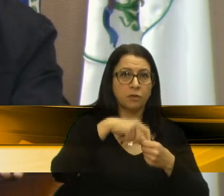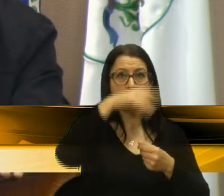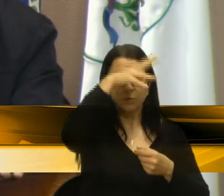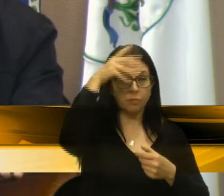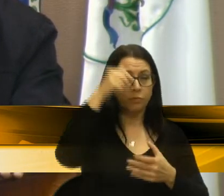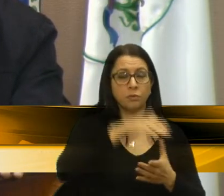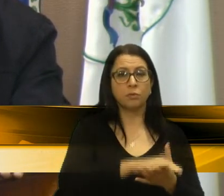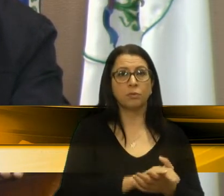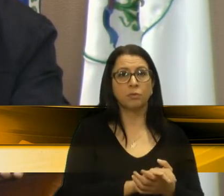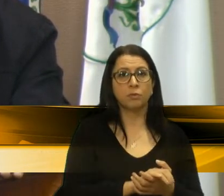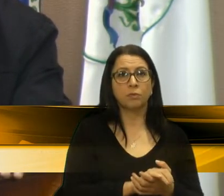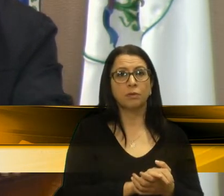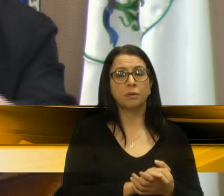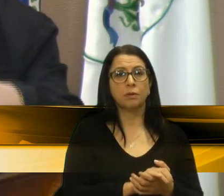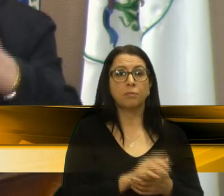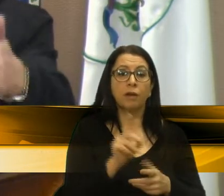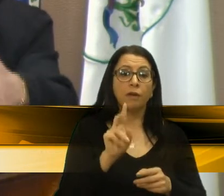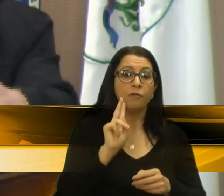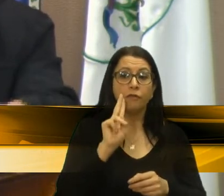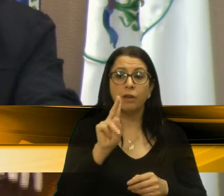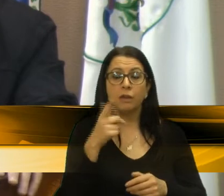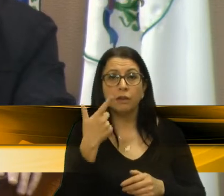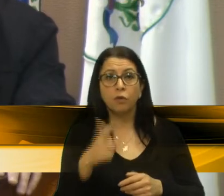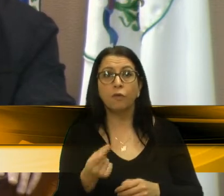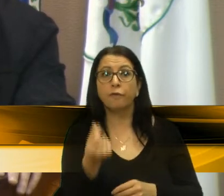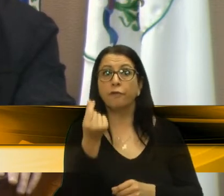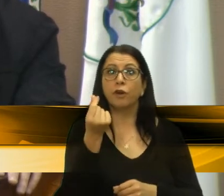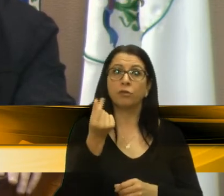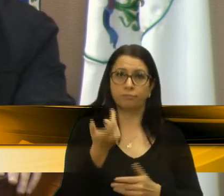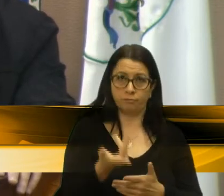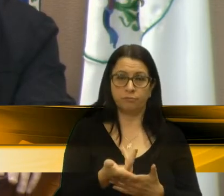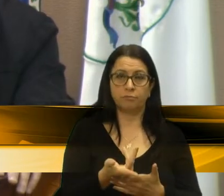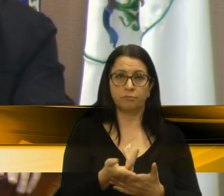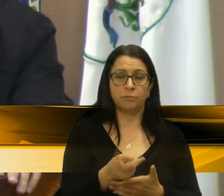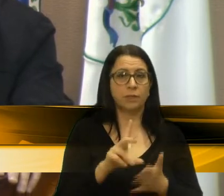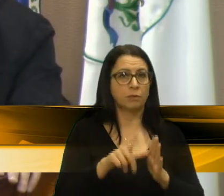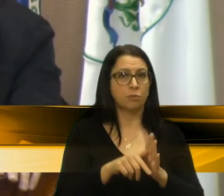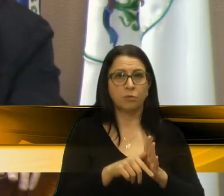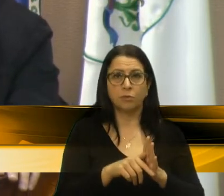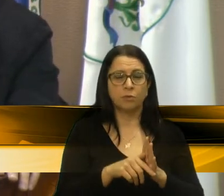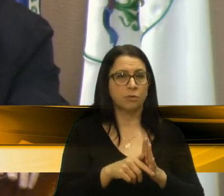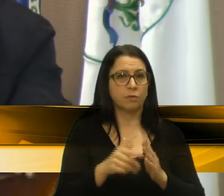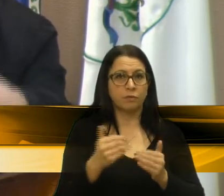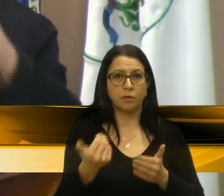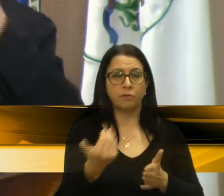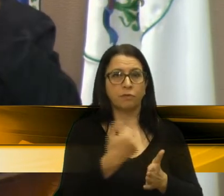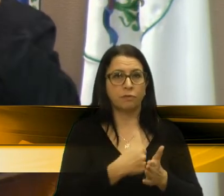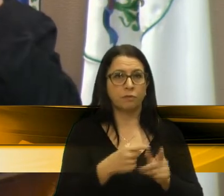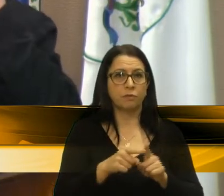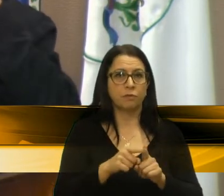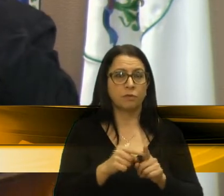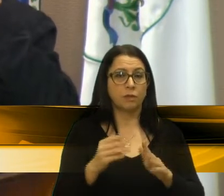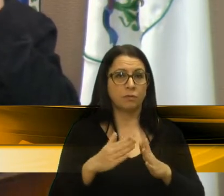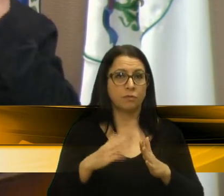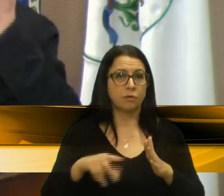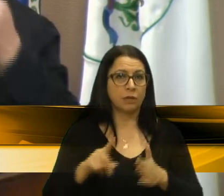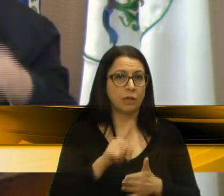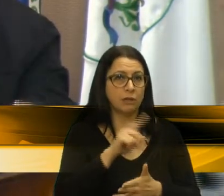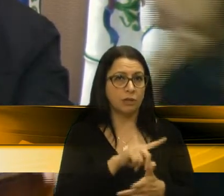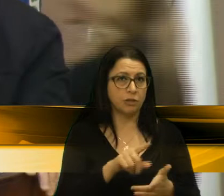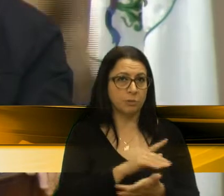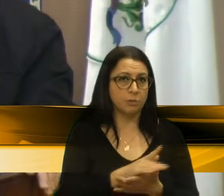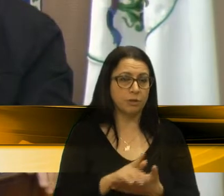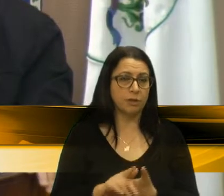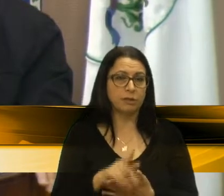Executivo para reavaliar o valor, né? E depois não foi reencaminhado à casa, né? Não foi reencaminhado à